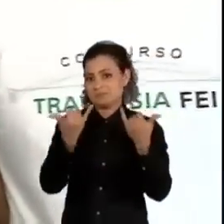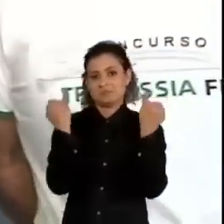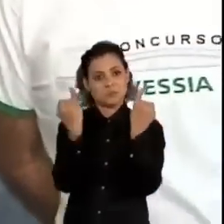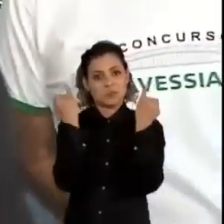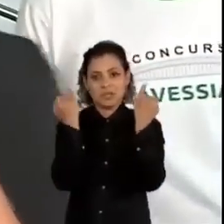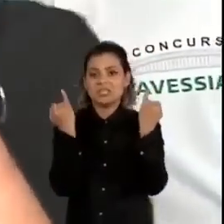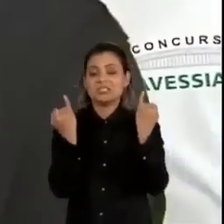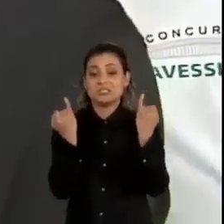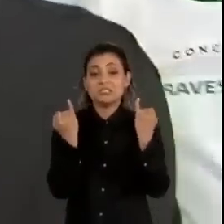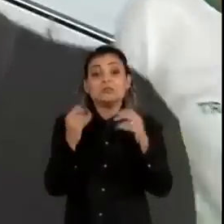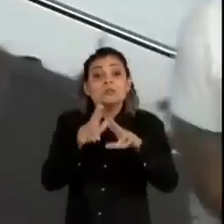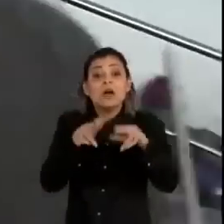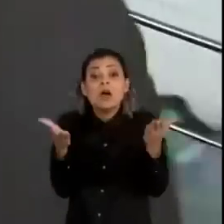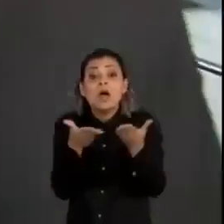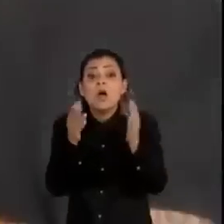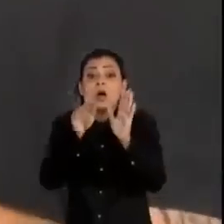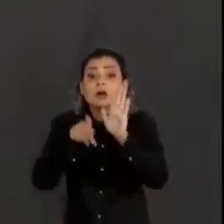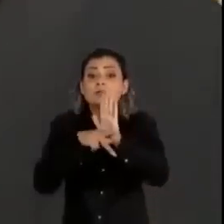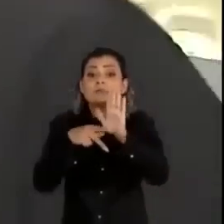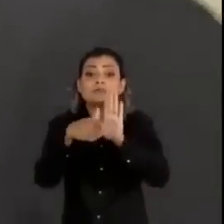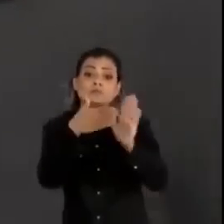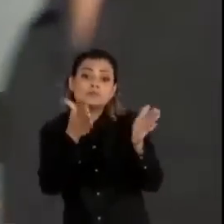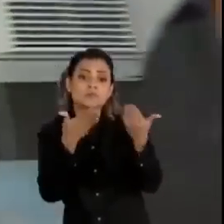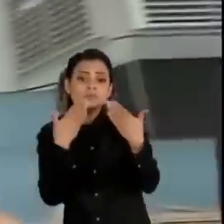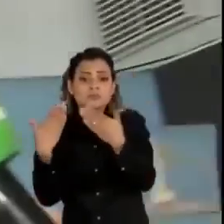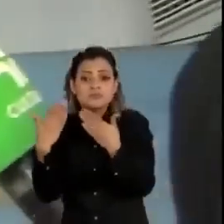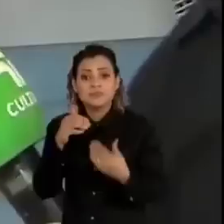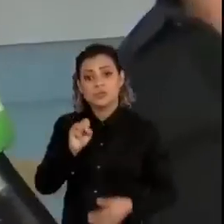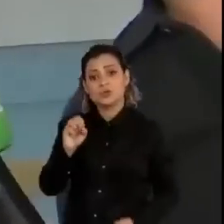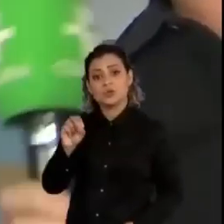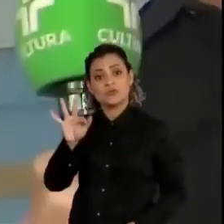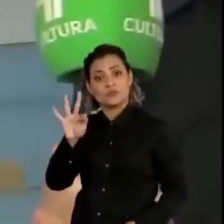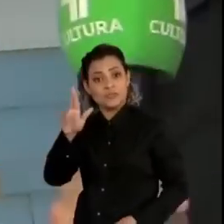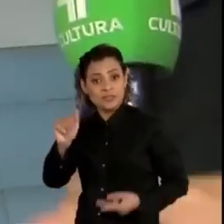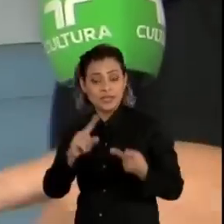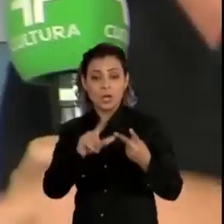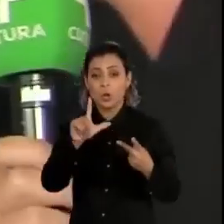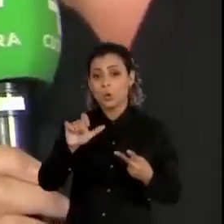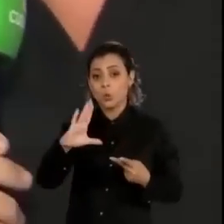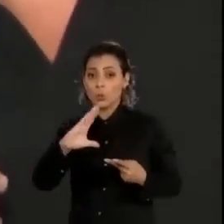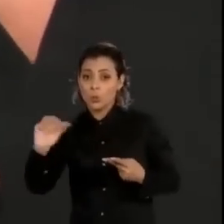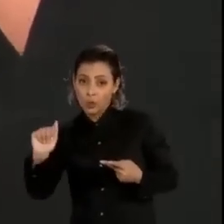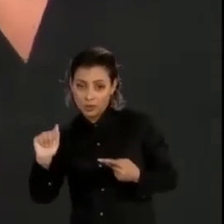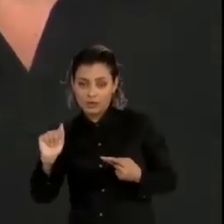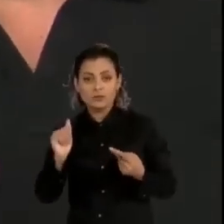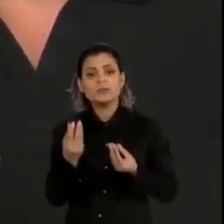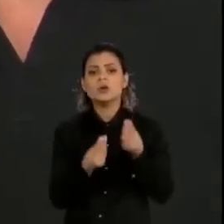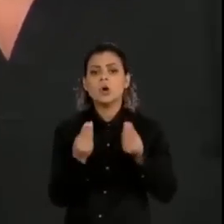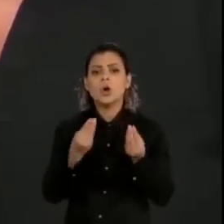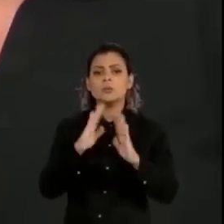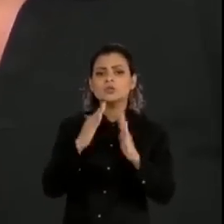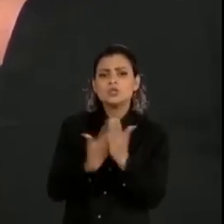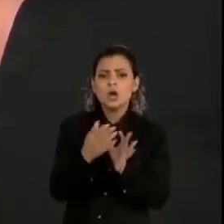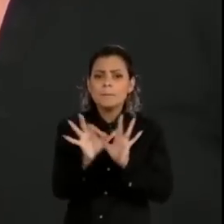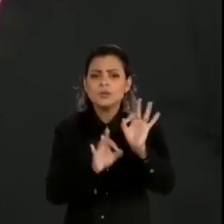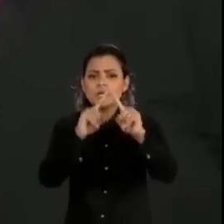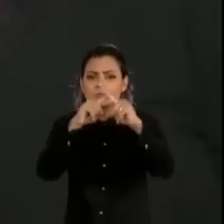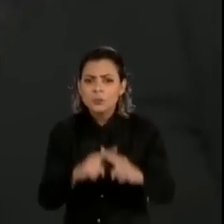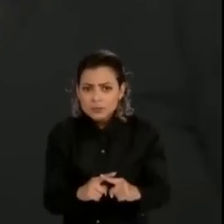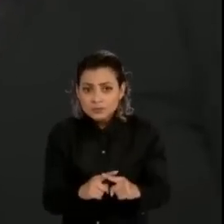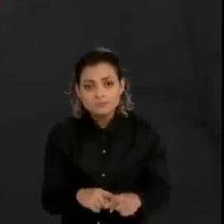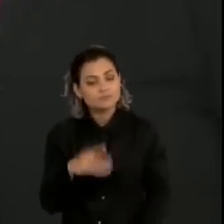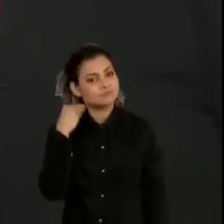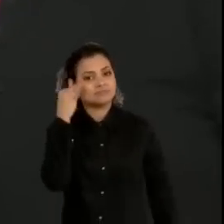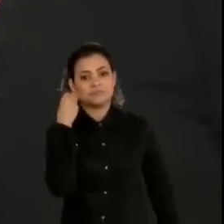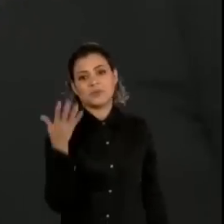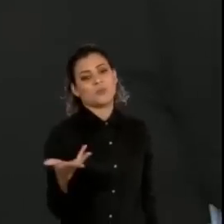papinho aqui com eles rapidinho, com a Sofia e o... Como é seu nome? Luca. Diga um pouquinho como é que foi a experiência do Colégio Canadá de montar essas pontes. É uma